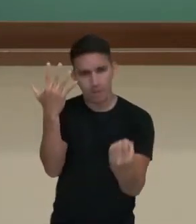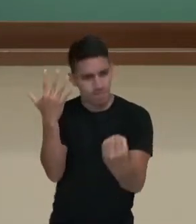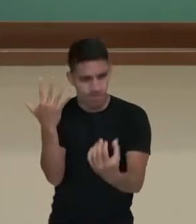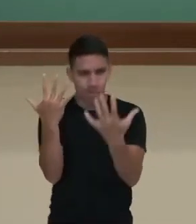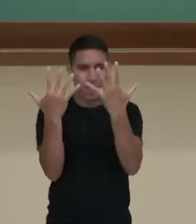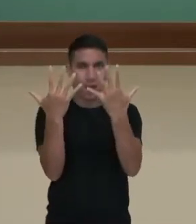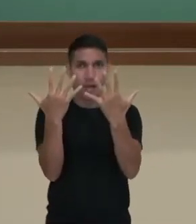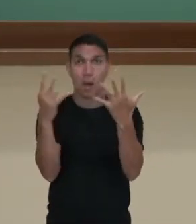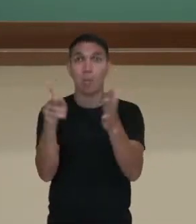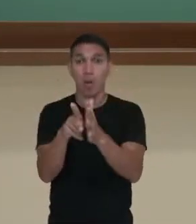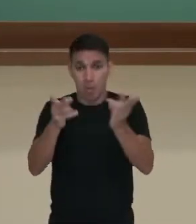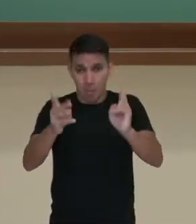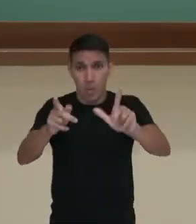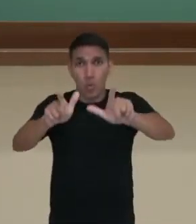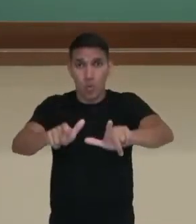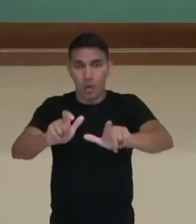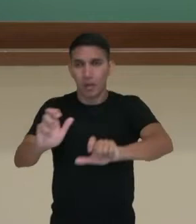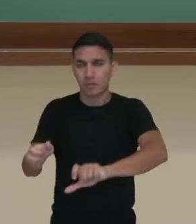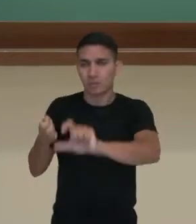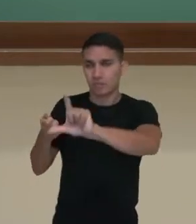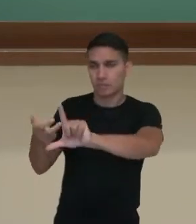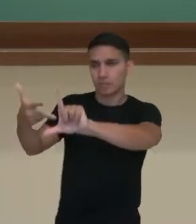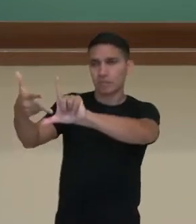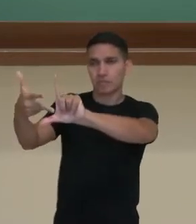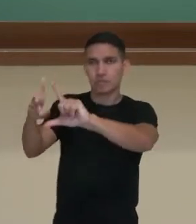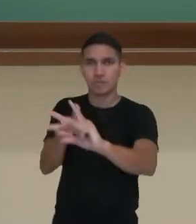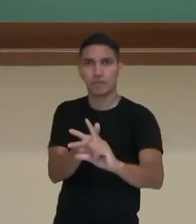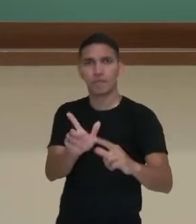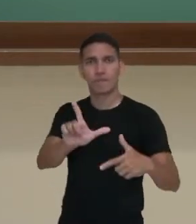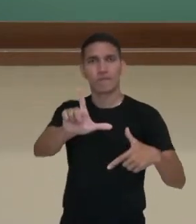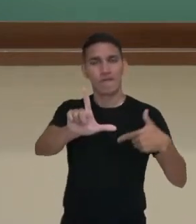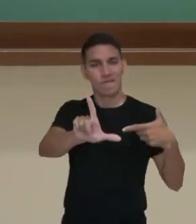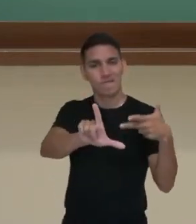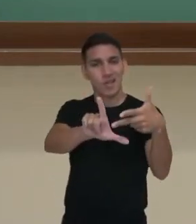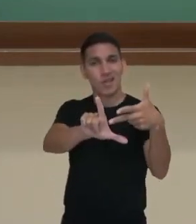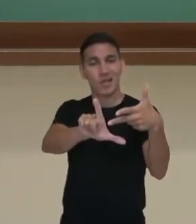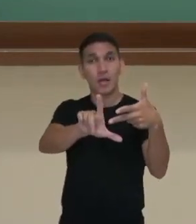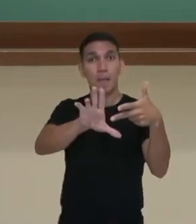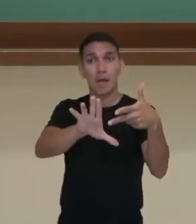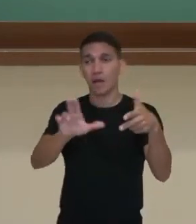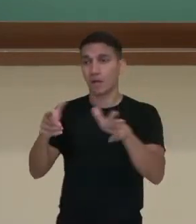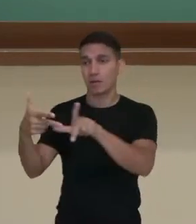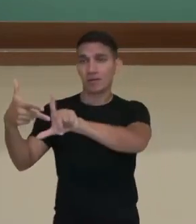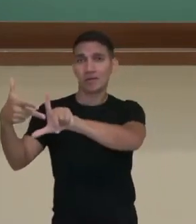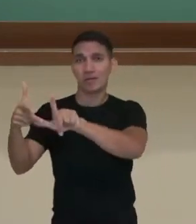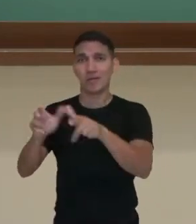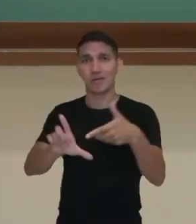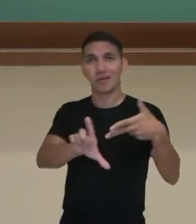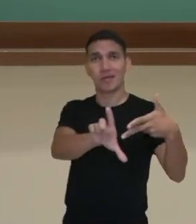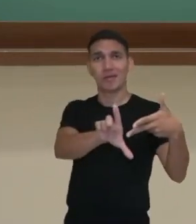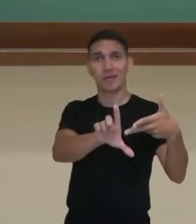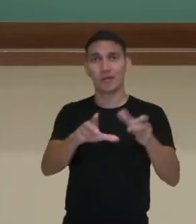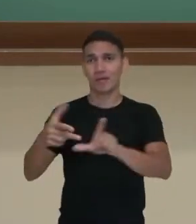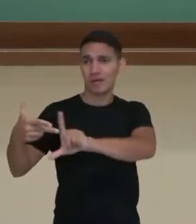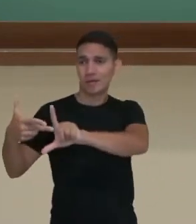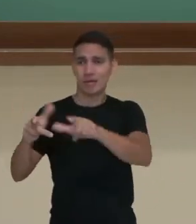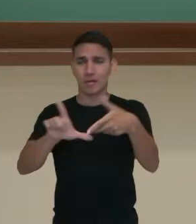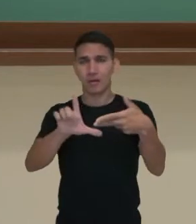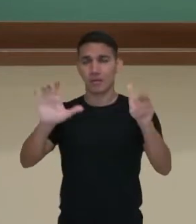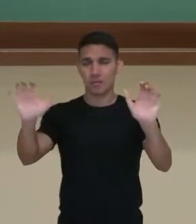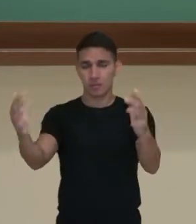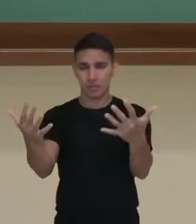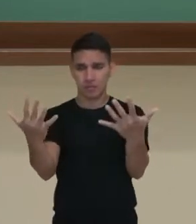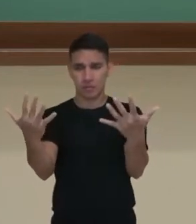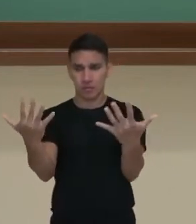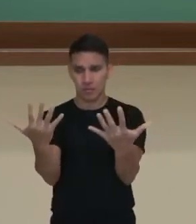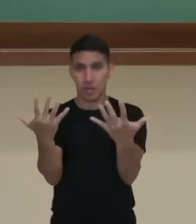de pontos diferentes, uma para cada olho, né, do mesmo local, mas registrada de pontos diferentes. O nosso